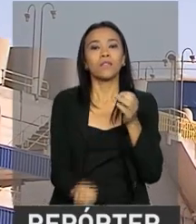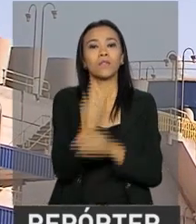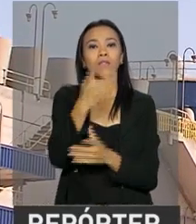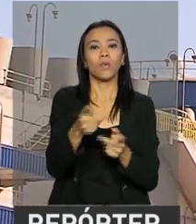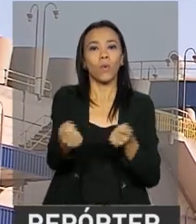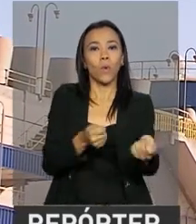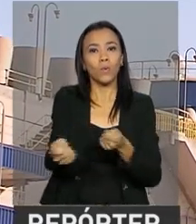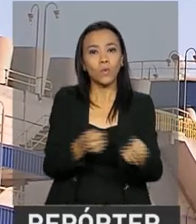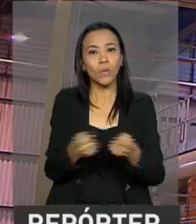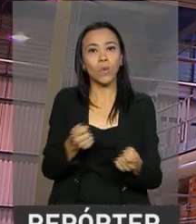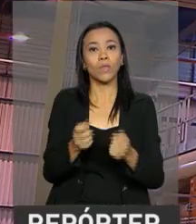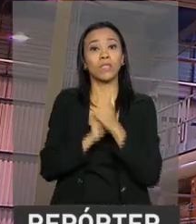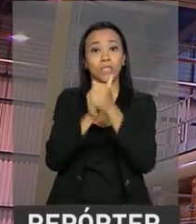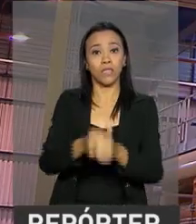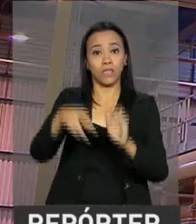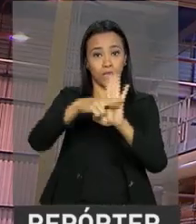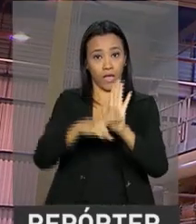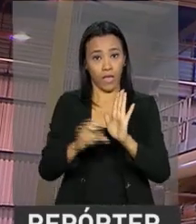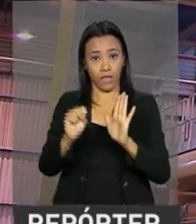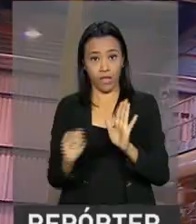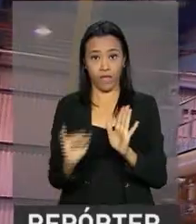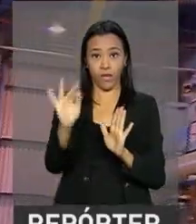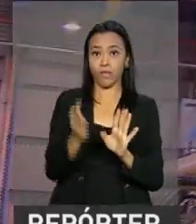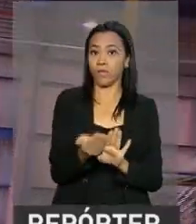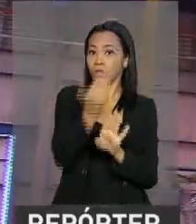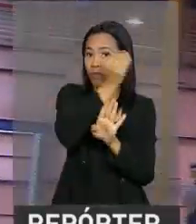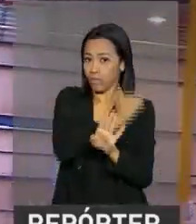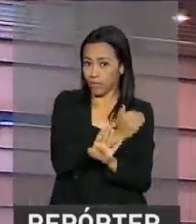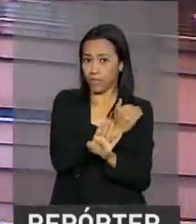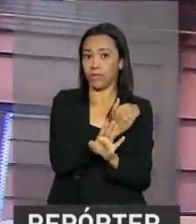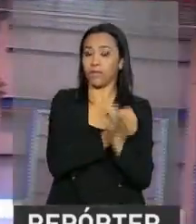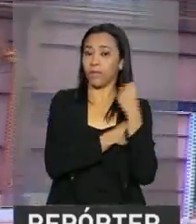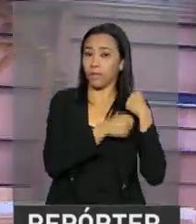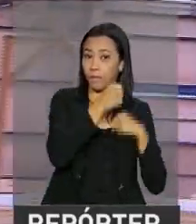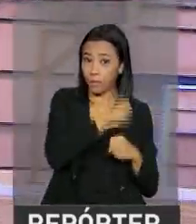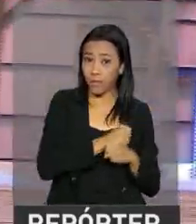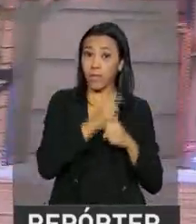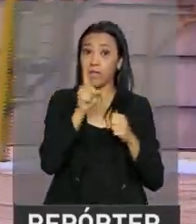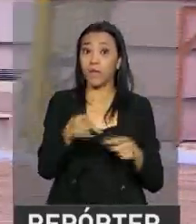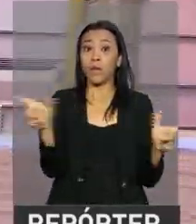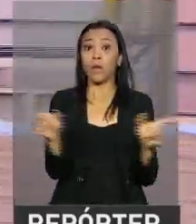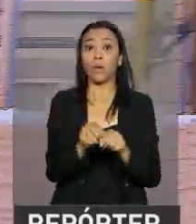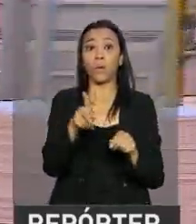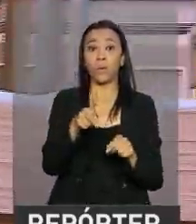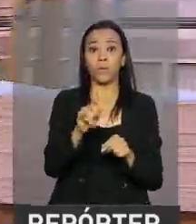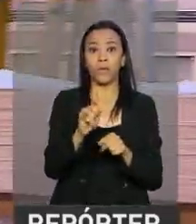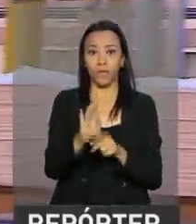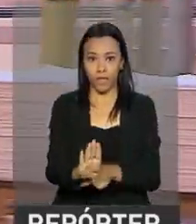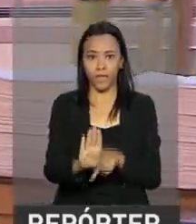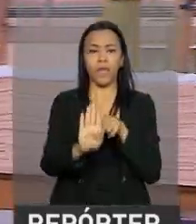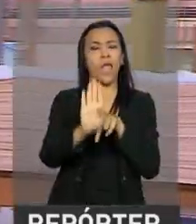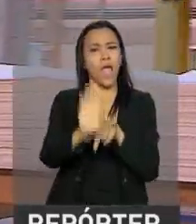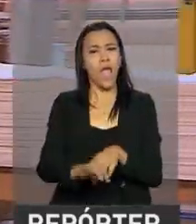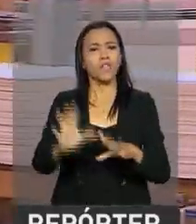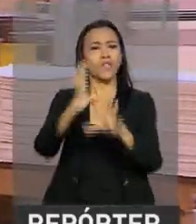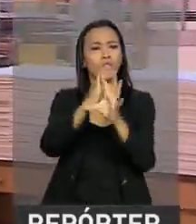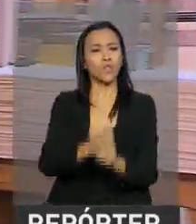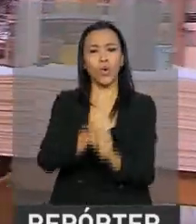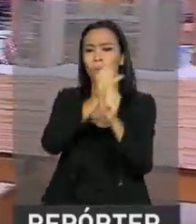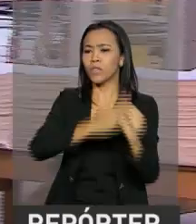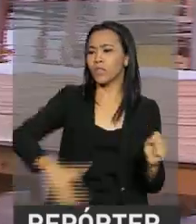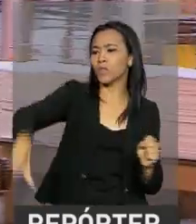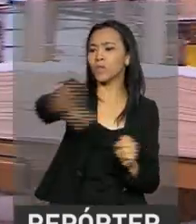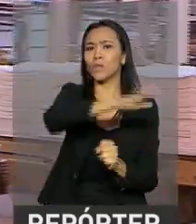inflação do ano anterior como a previsão é retomar o crescimento do produto interno bruto o PIB que é a soma de todas as